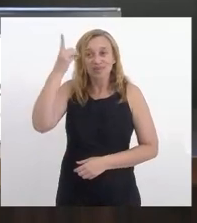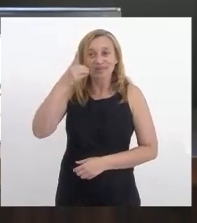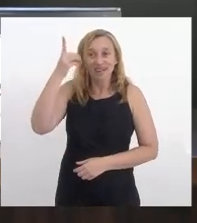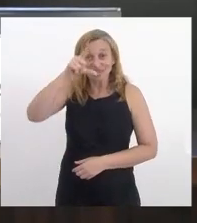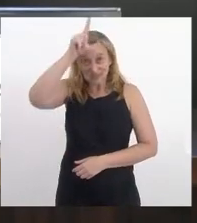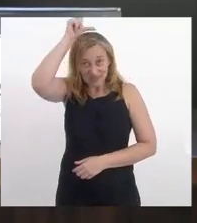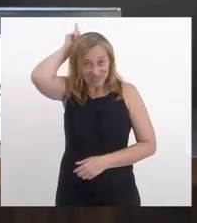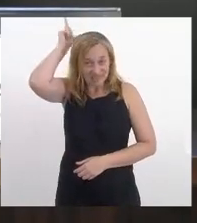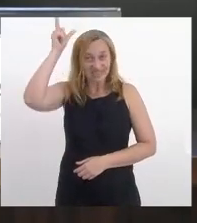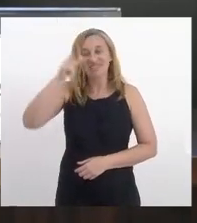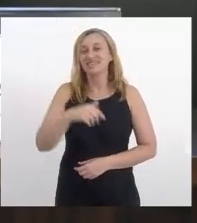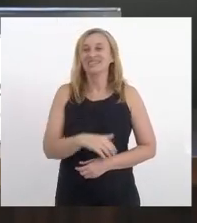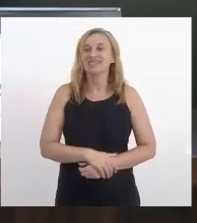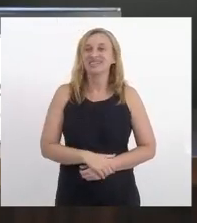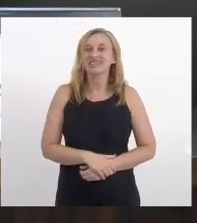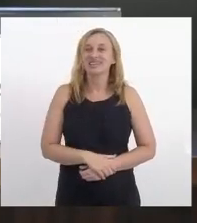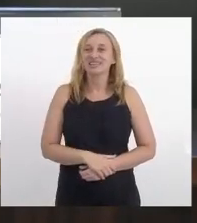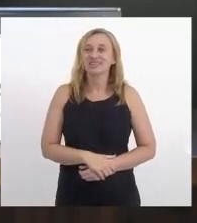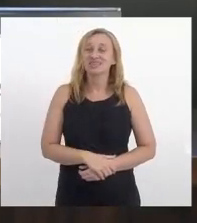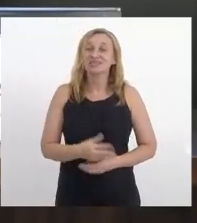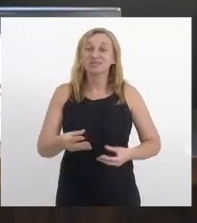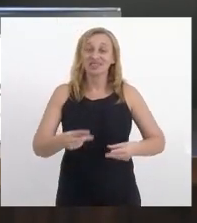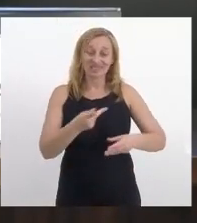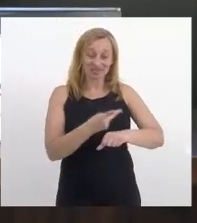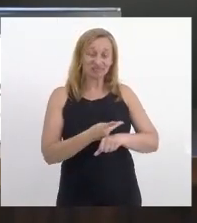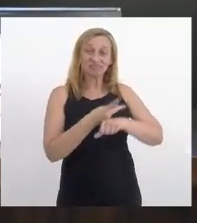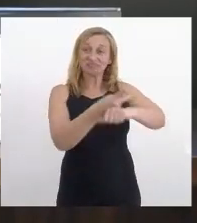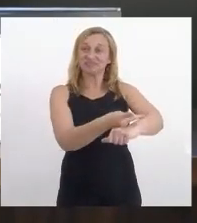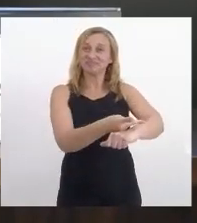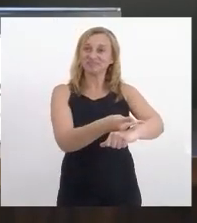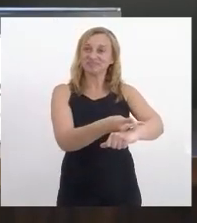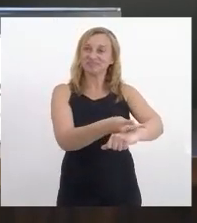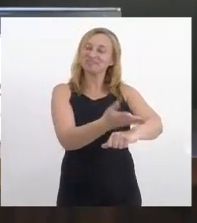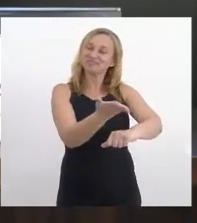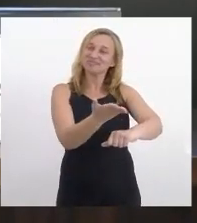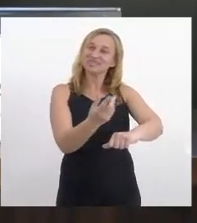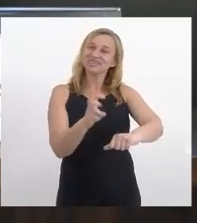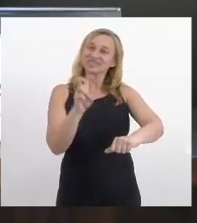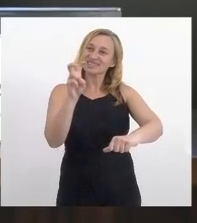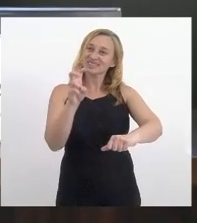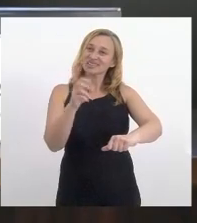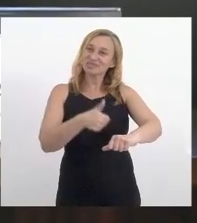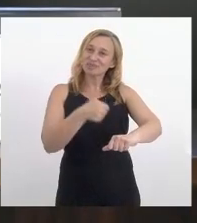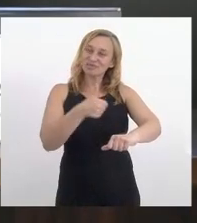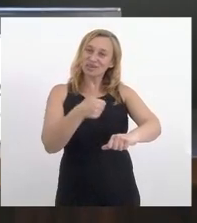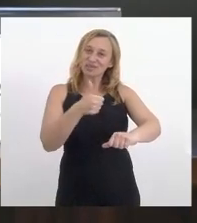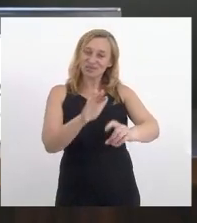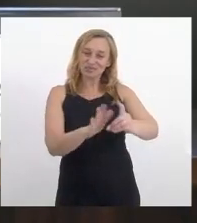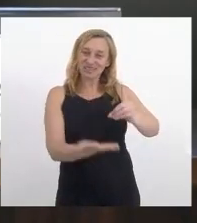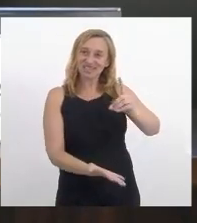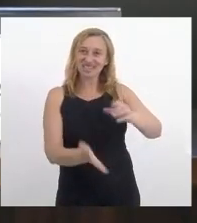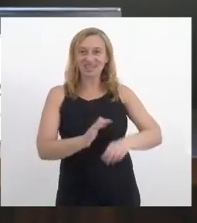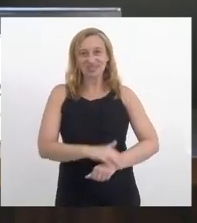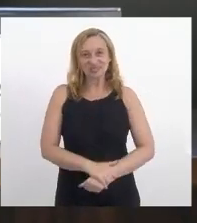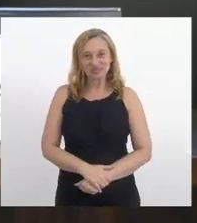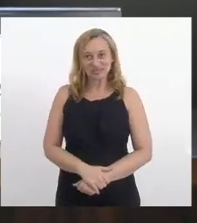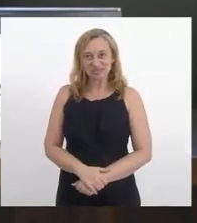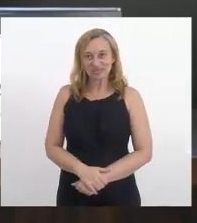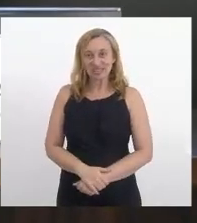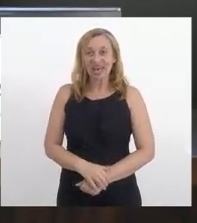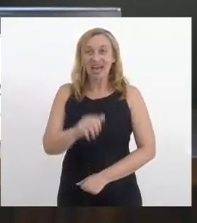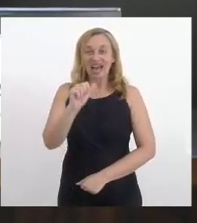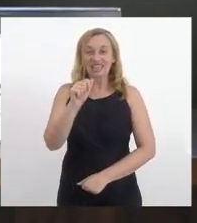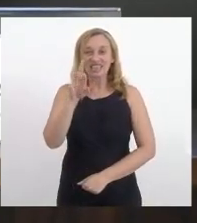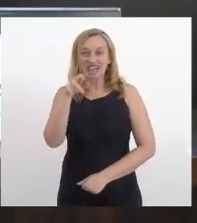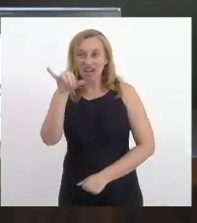Luiz para fazer a entrega dos 5 primeiros homenageados.